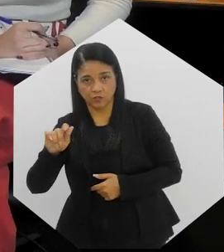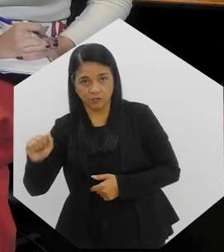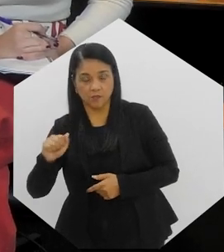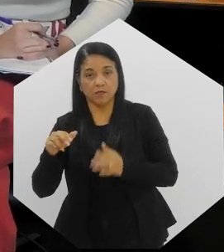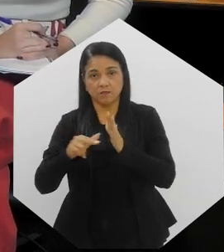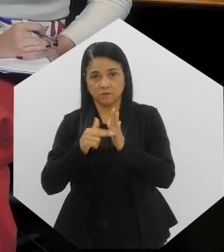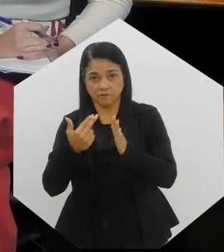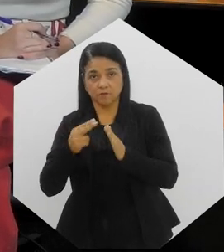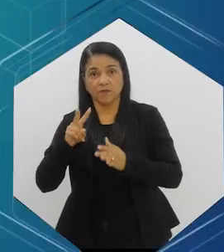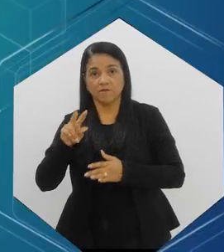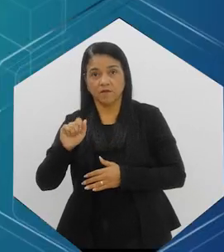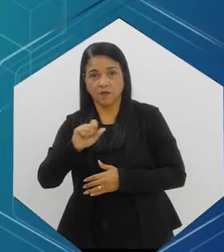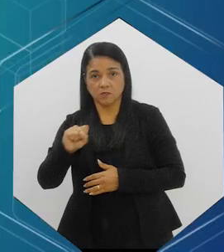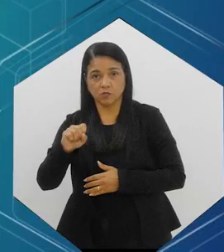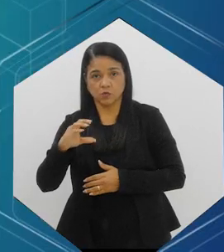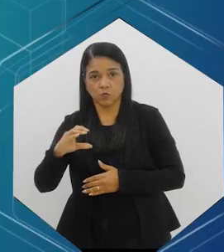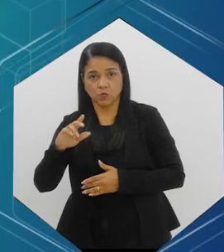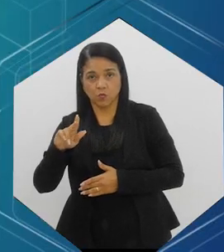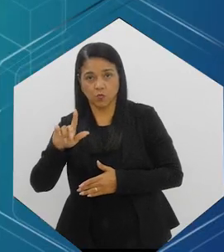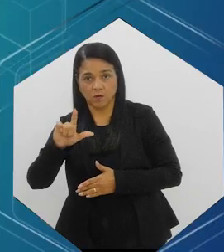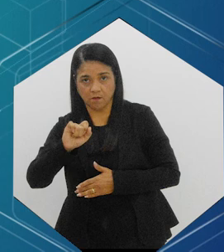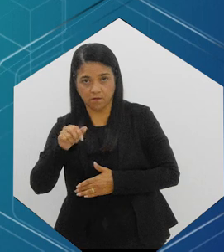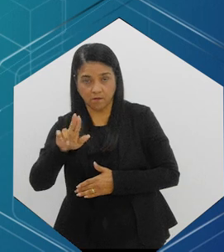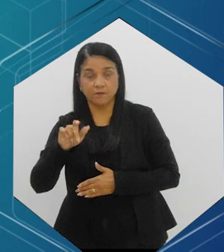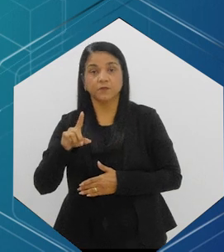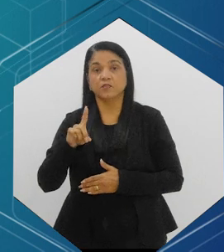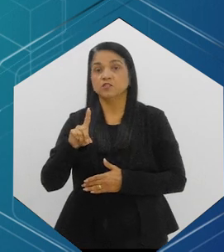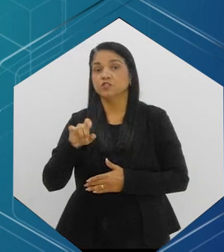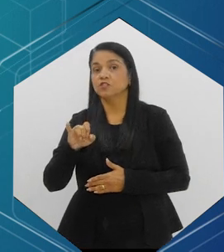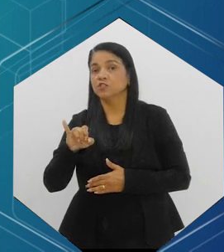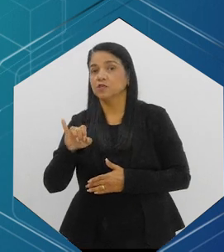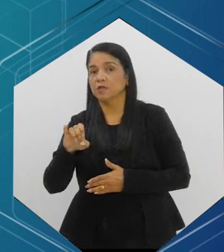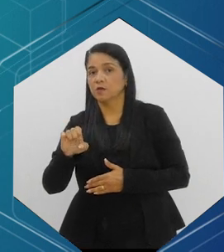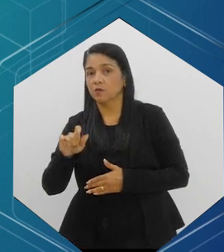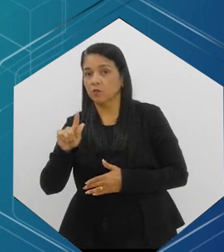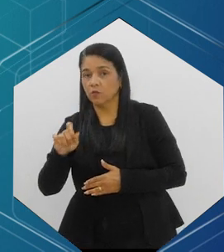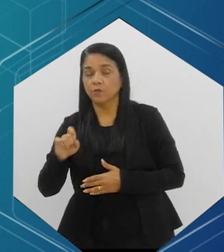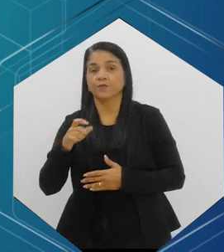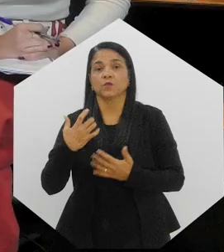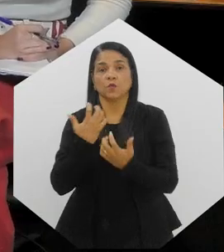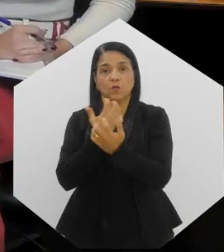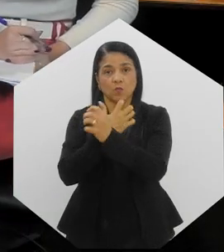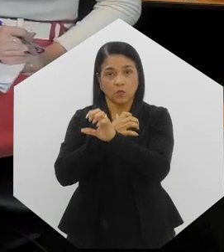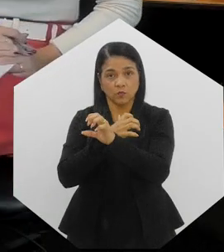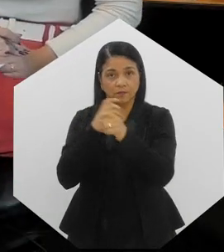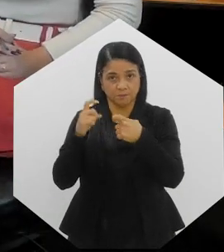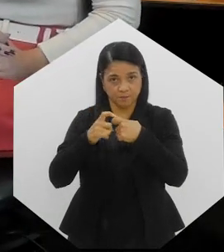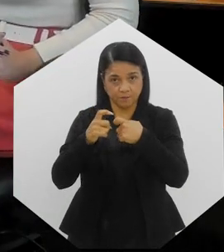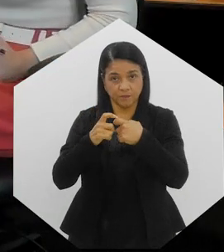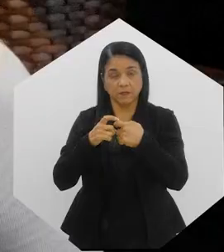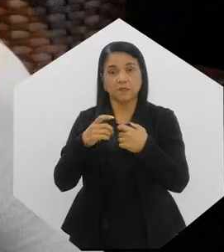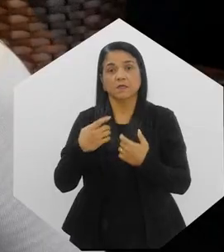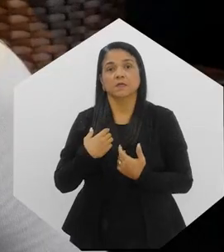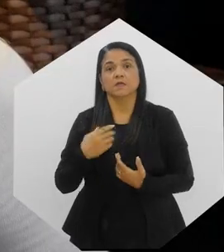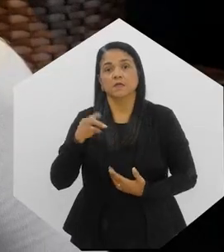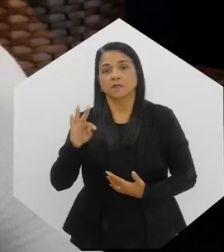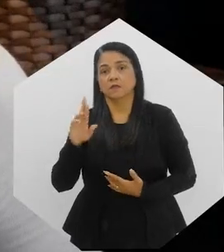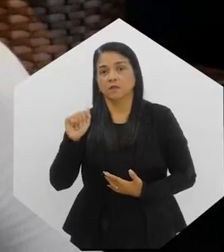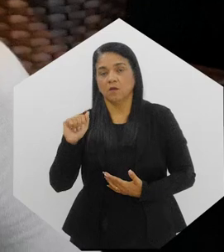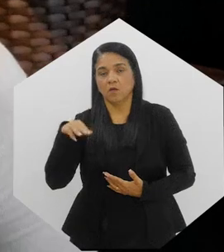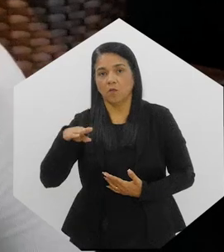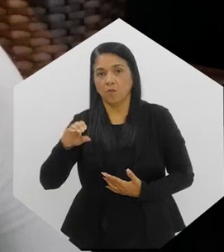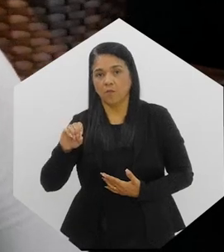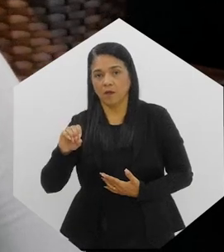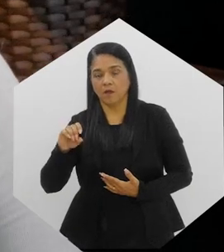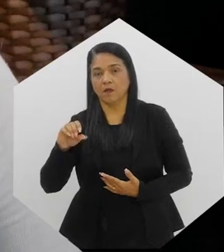Rio de Janeiro, e doutor Diego Silva Domingues de Moraes, ortopedista e traumatologista. Muito obrigada pela presença de